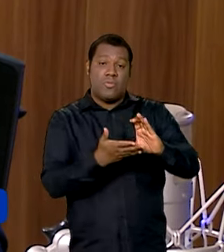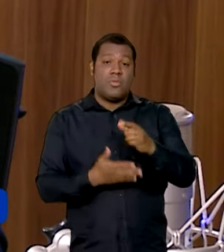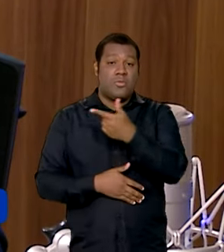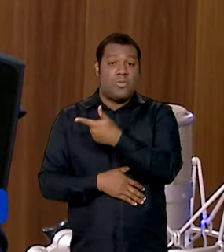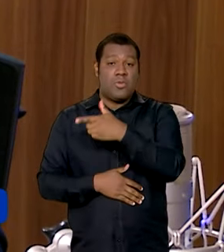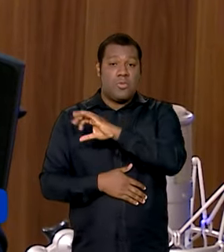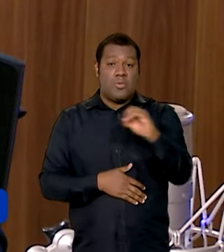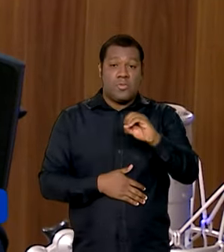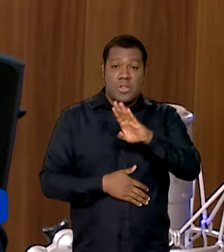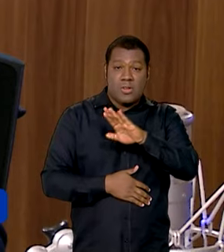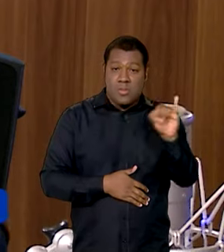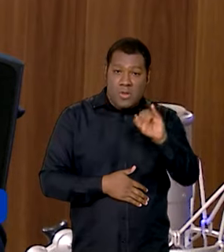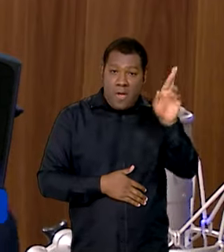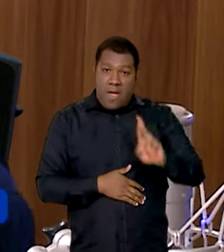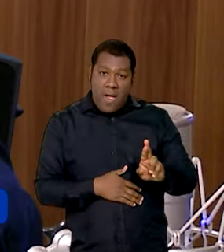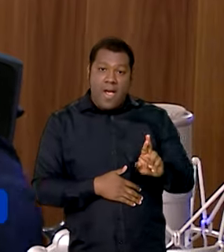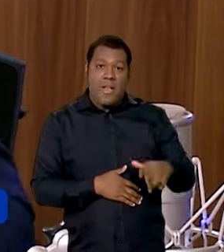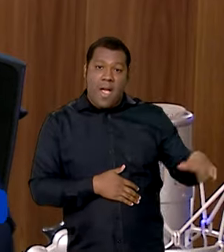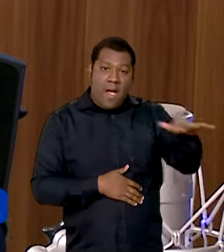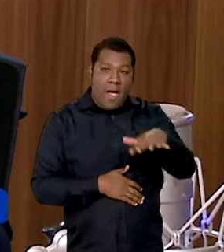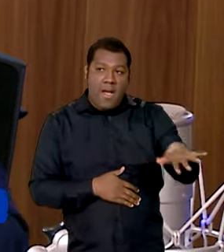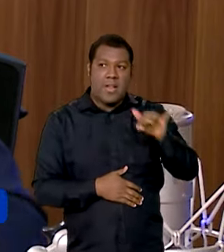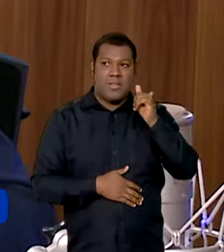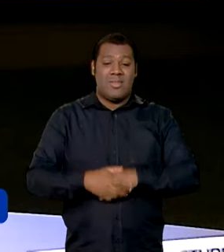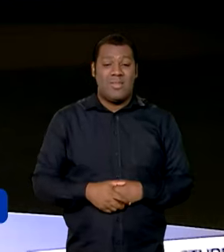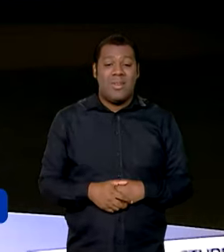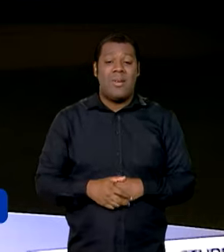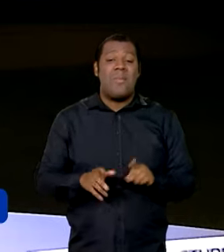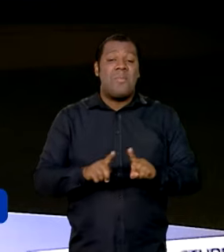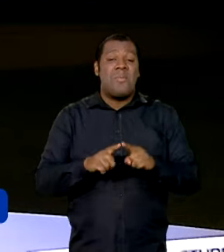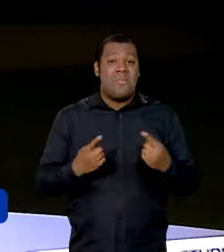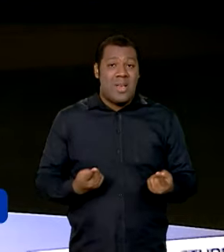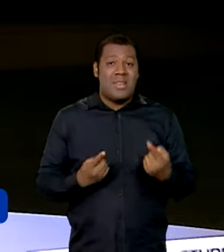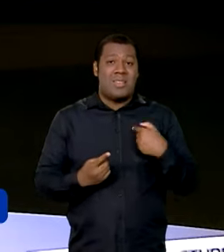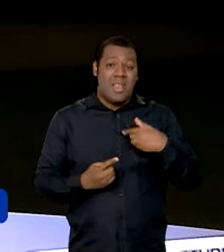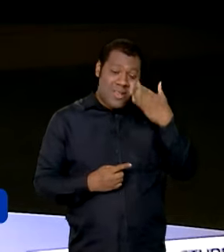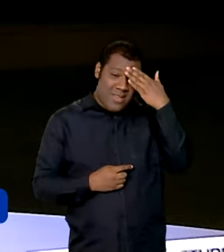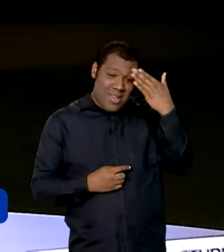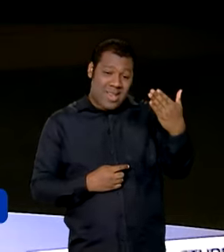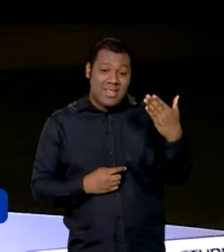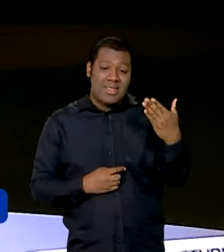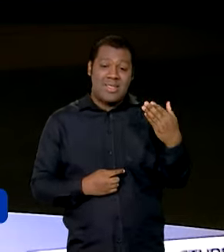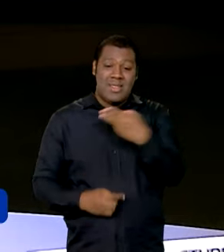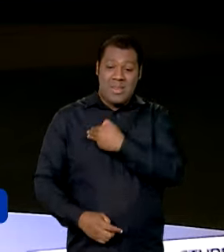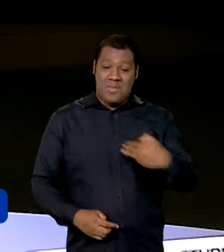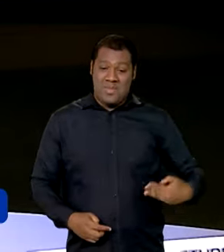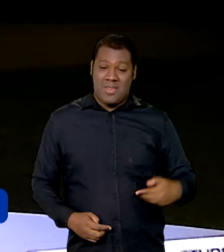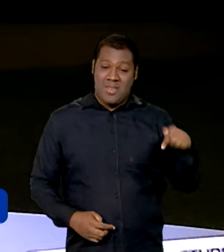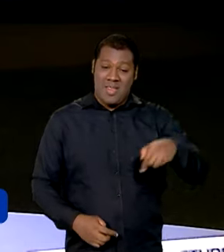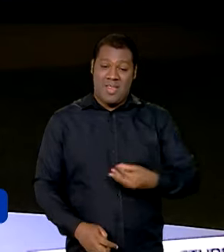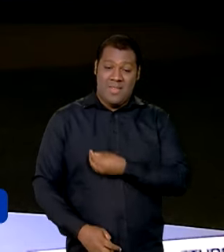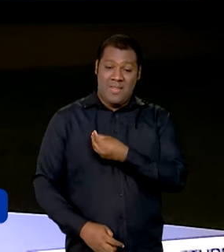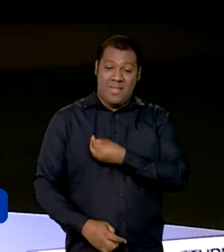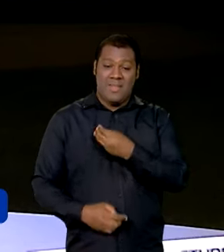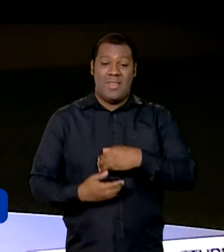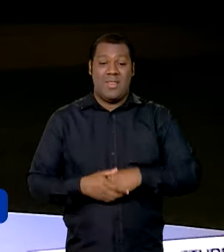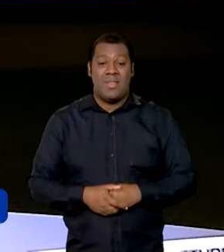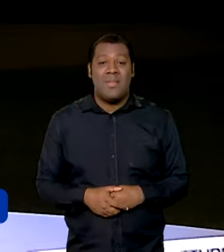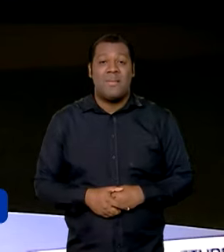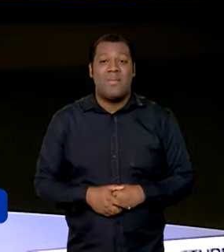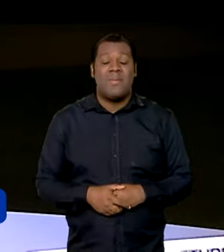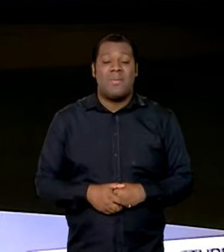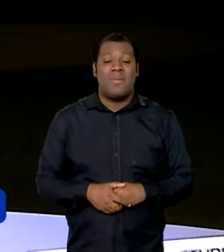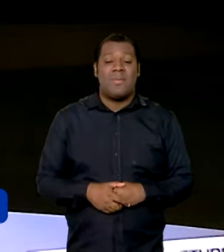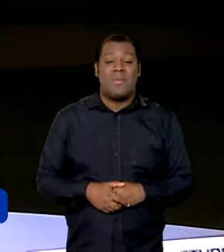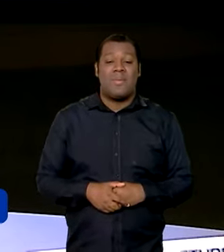só nessa área de energia renovável em todo o país e a Amazônia tá contemplada quero agradecer a sua presença e queria que o senhor falasse um pouquinho e